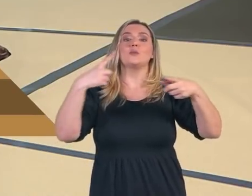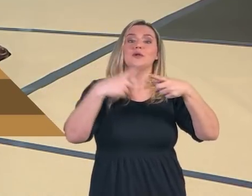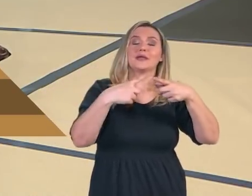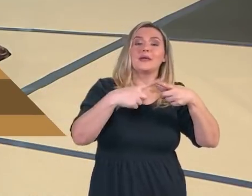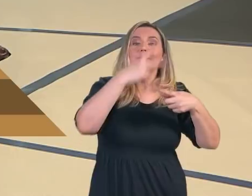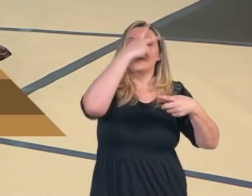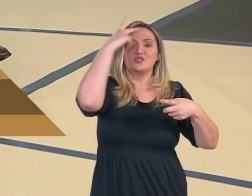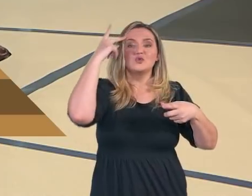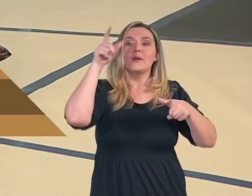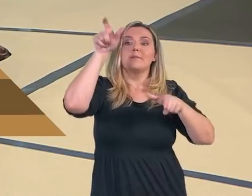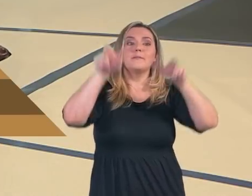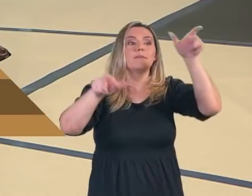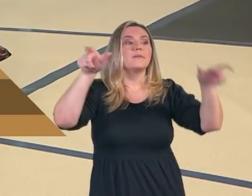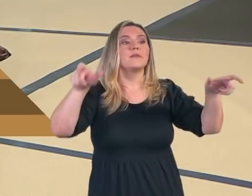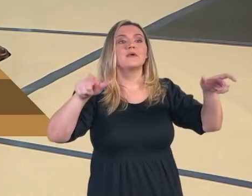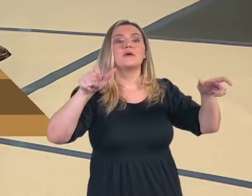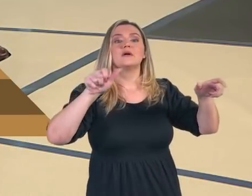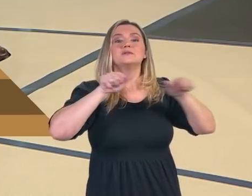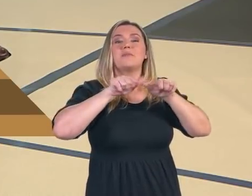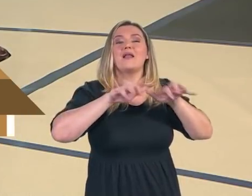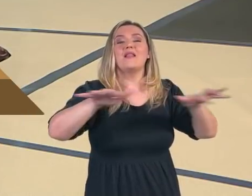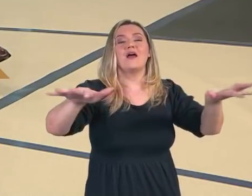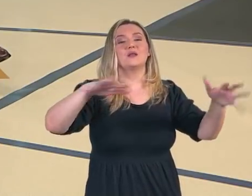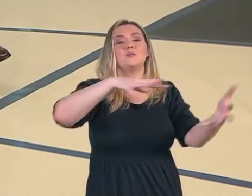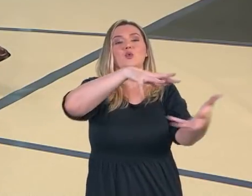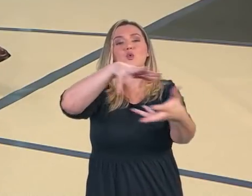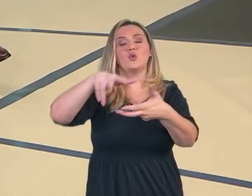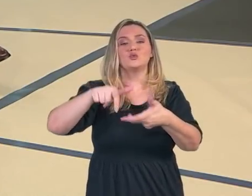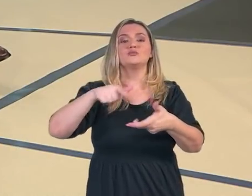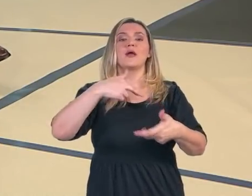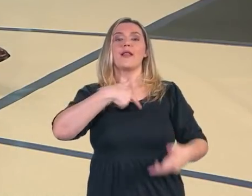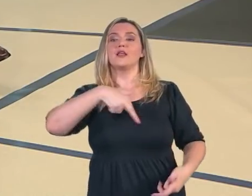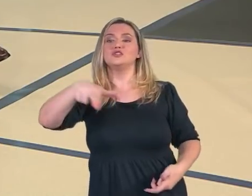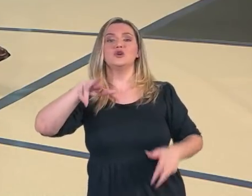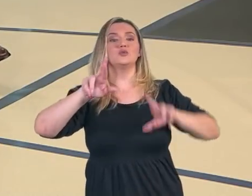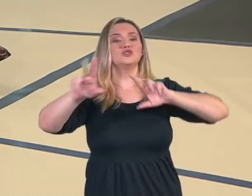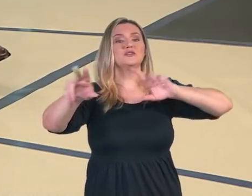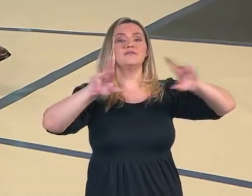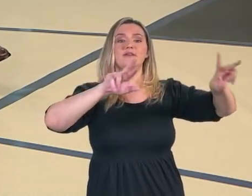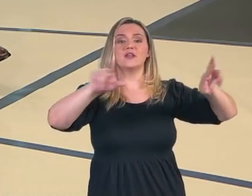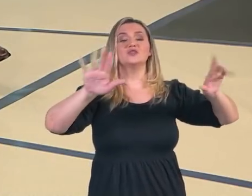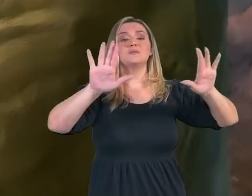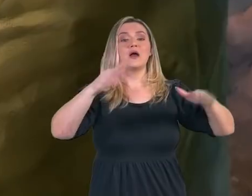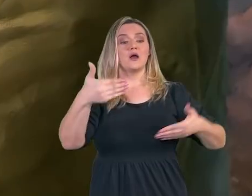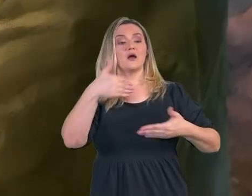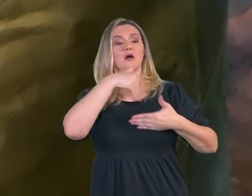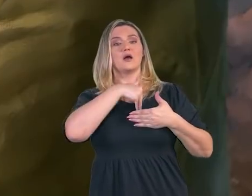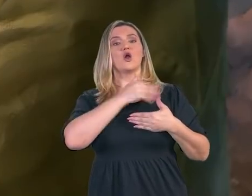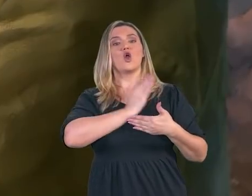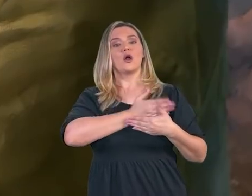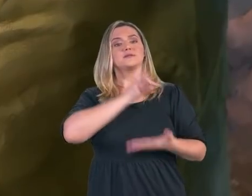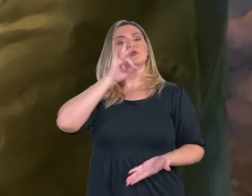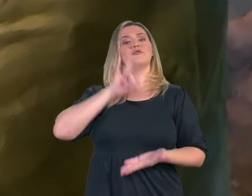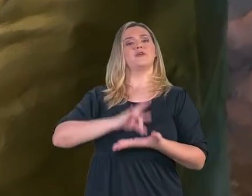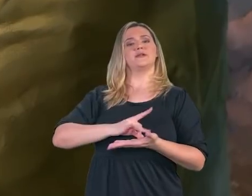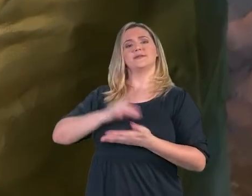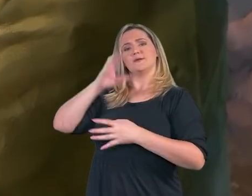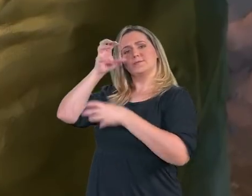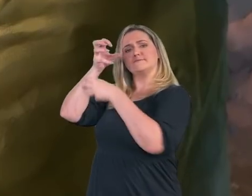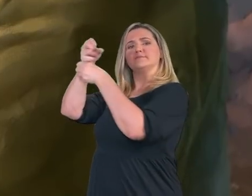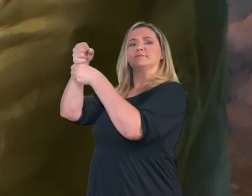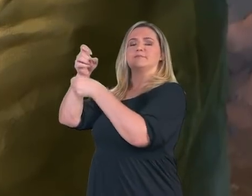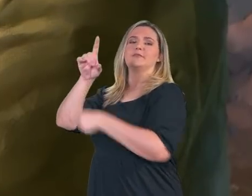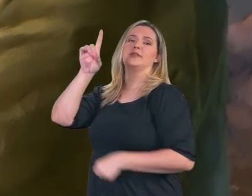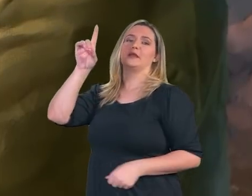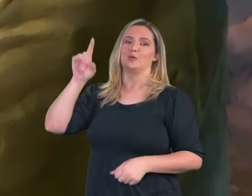estão aqui e estão lá, pessoas que estão nas religiões e até fora delas. Quanto aos acontecimentos